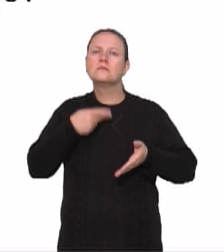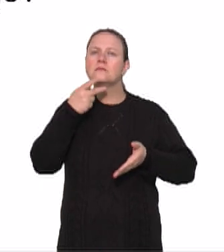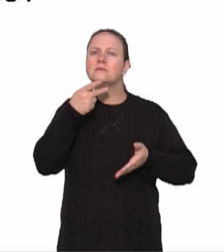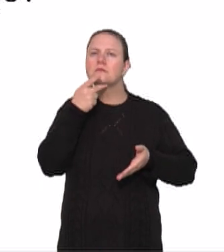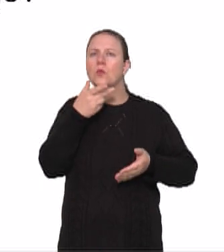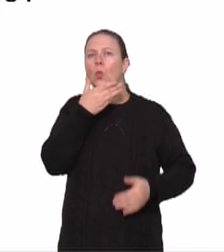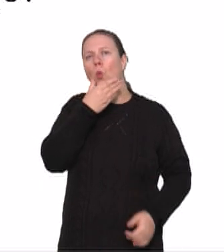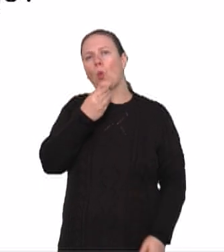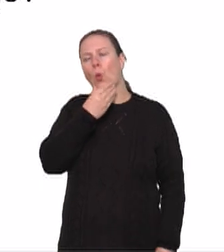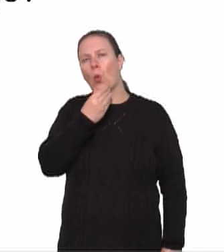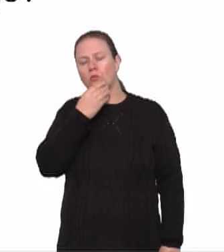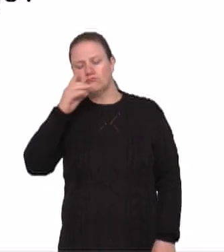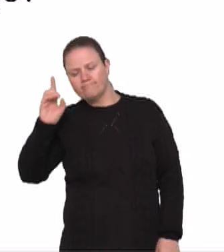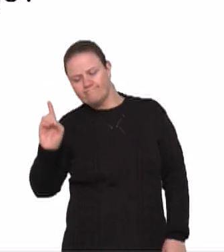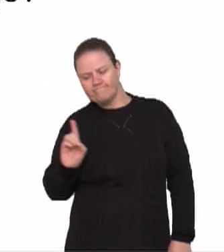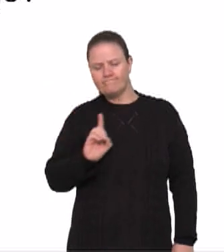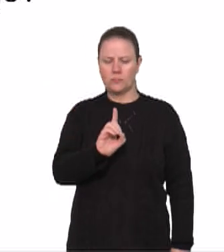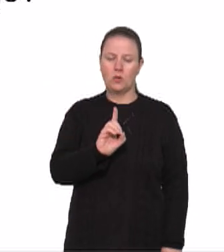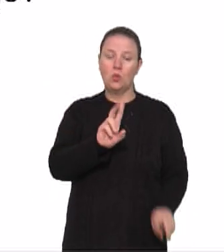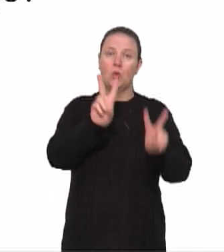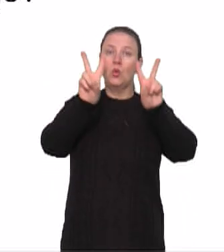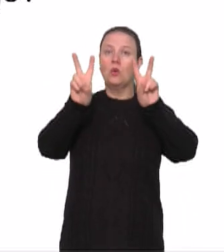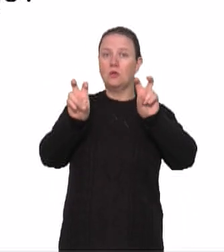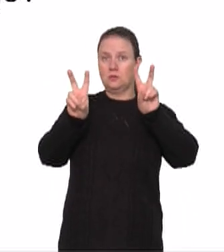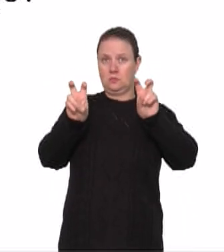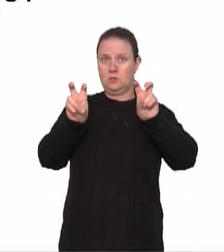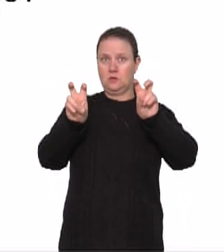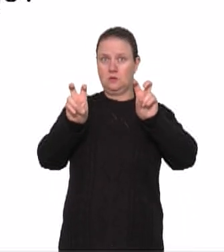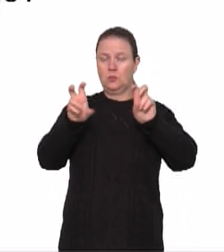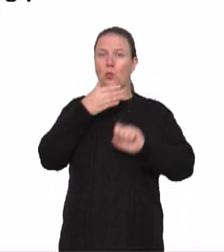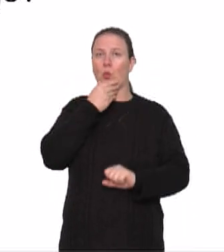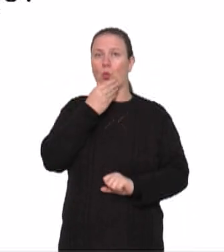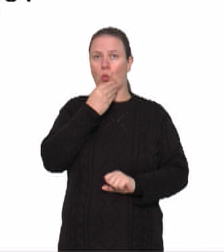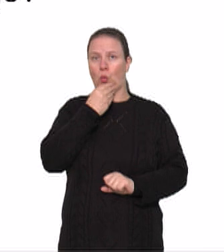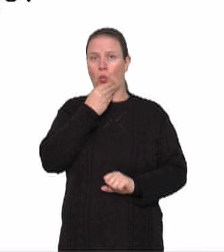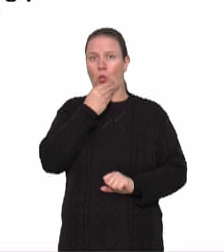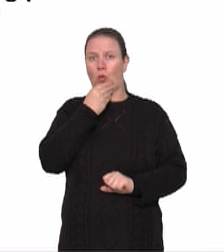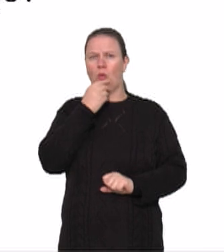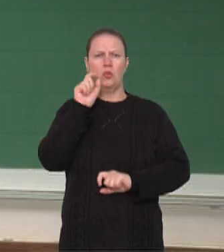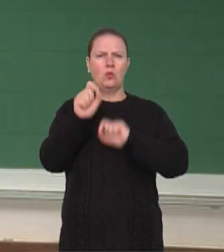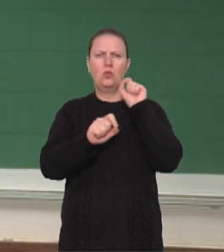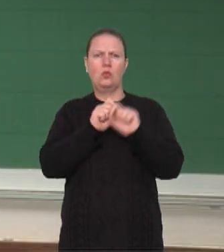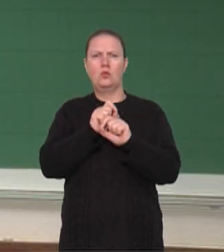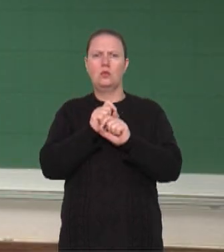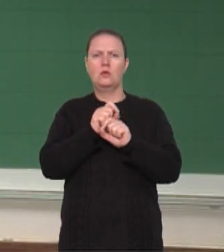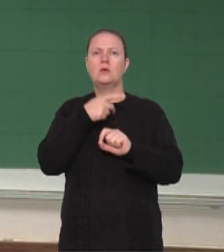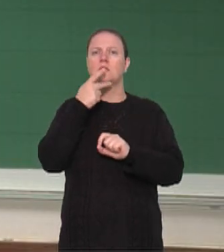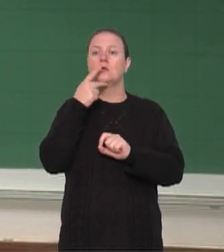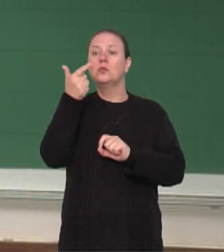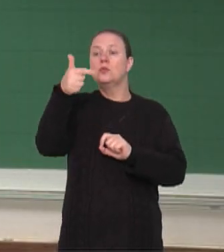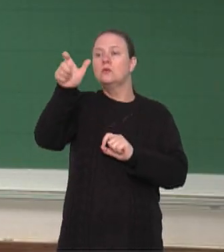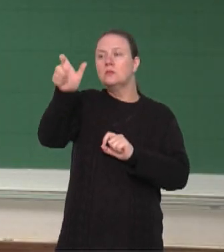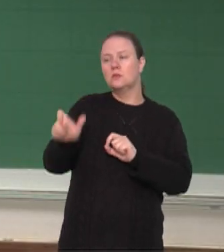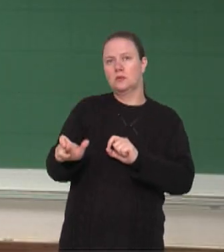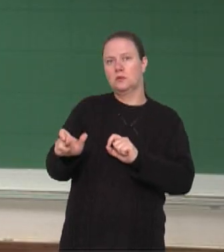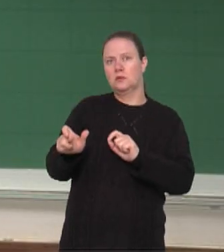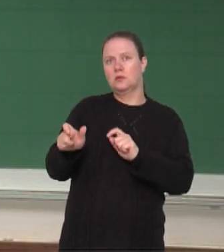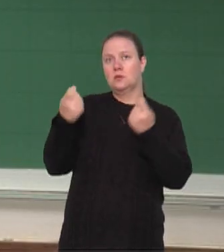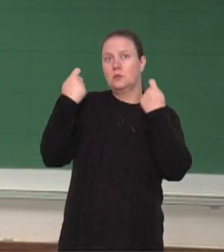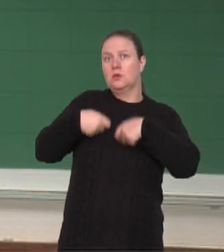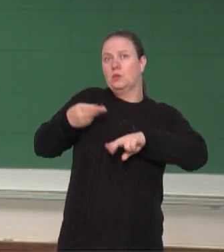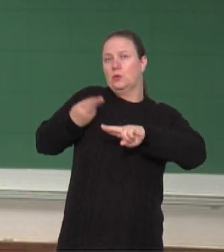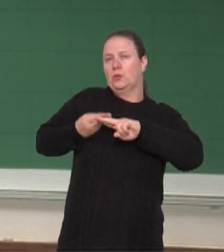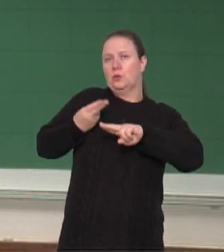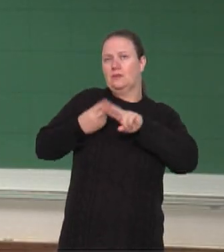que eu selecionei, marcada entre aspas, lembrando que a citação do discurso direto, da fala de outra pessoa, a gente tem que